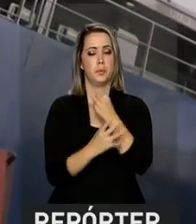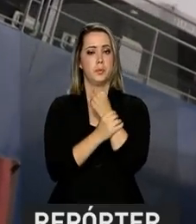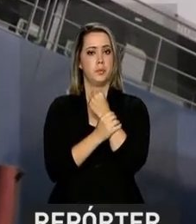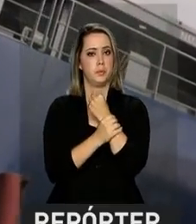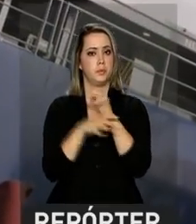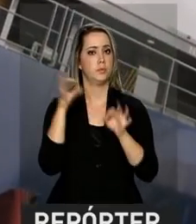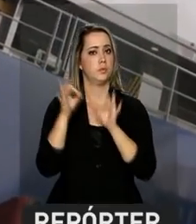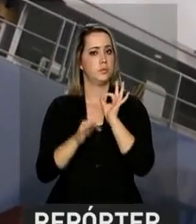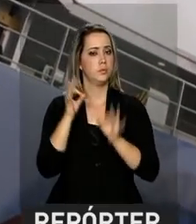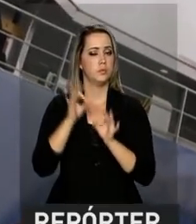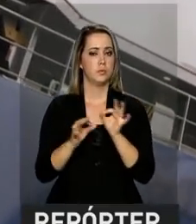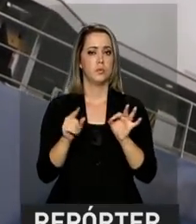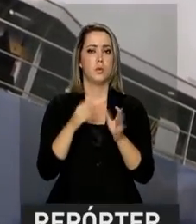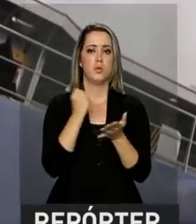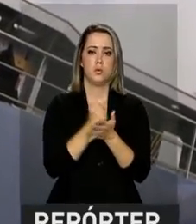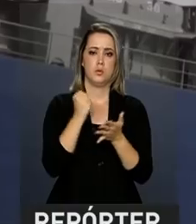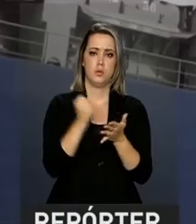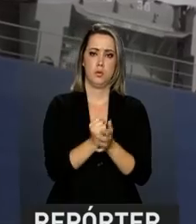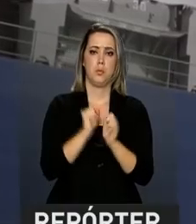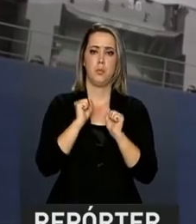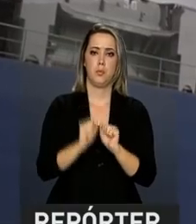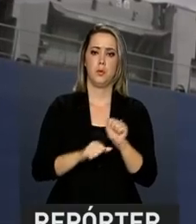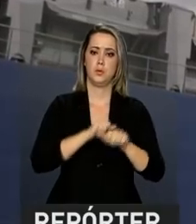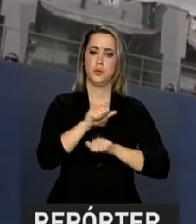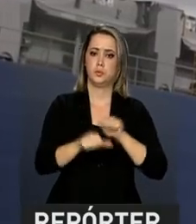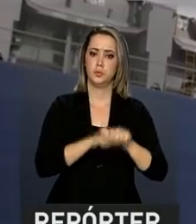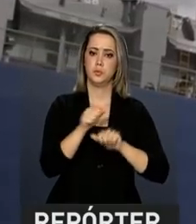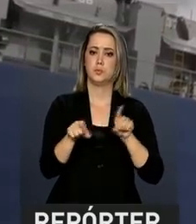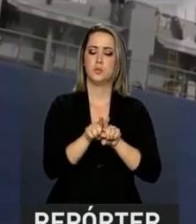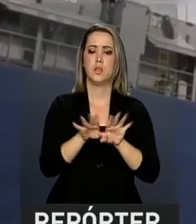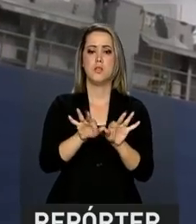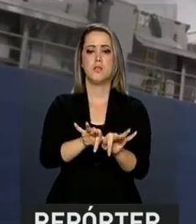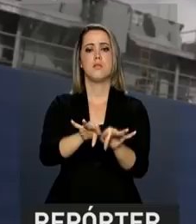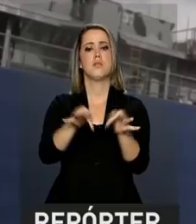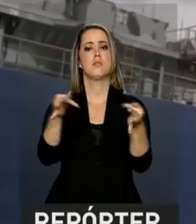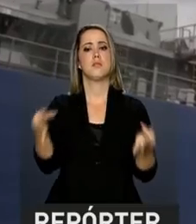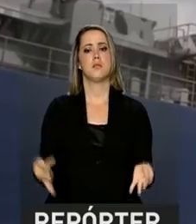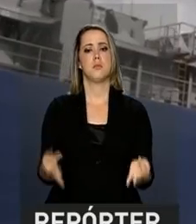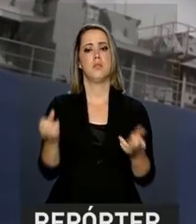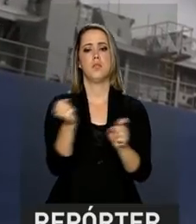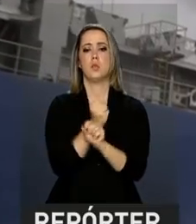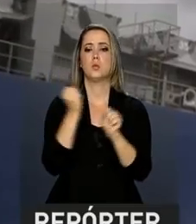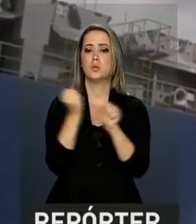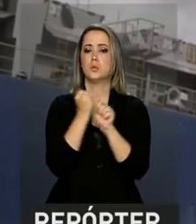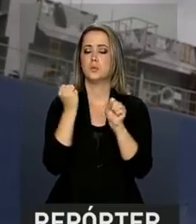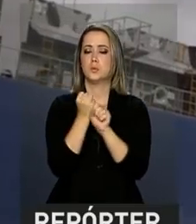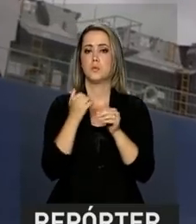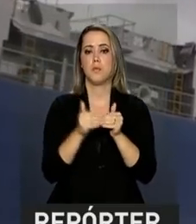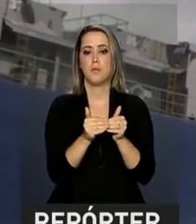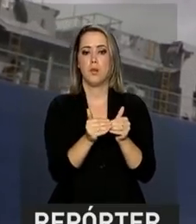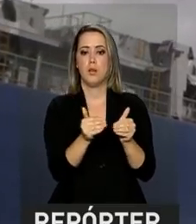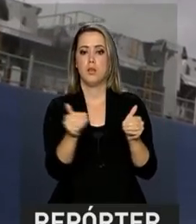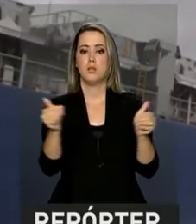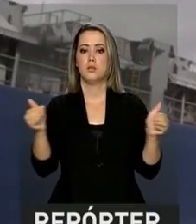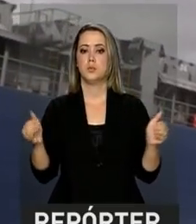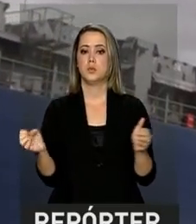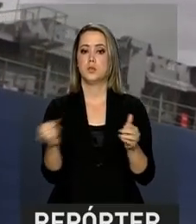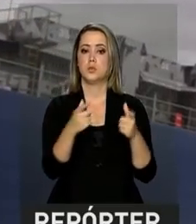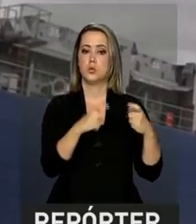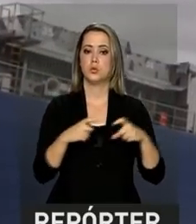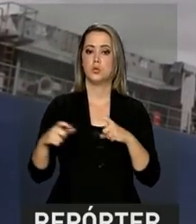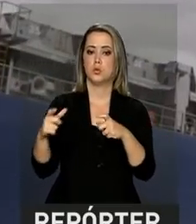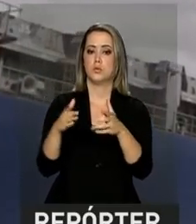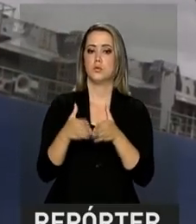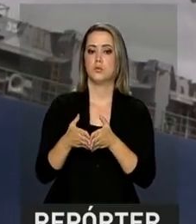para que esses contratos sejam renovados e desburocratizam procedimentos para autorização e construção de novos terminais